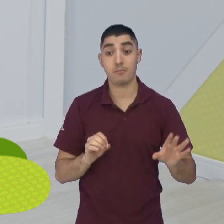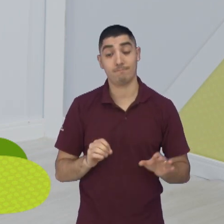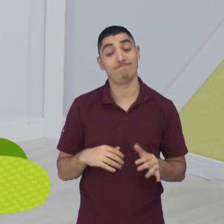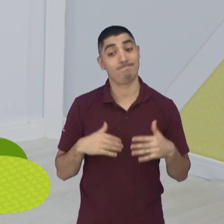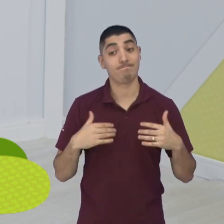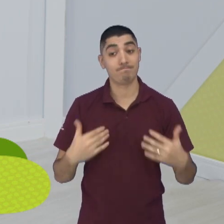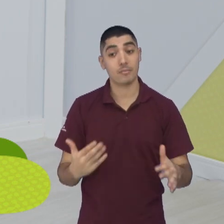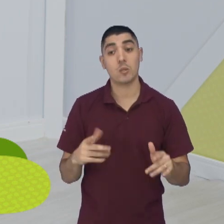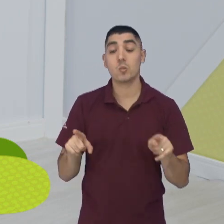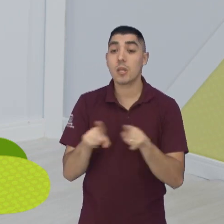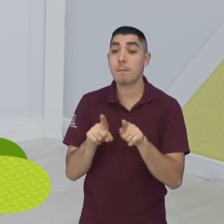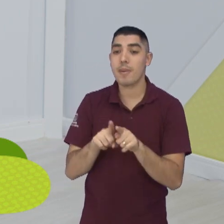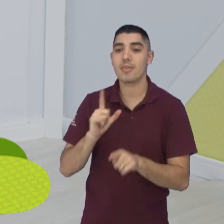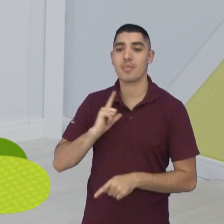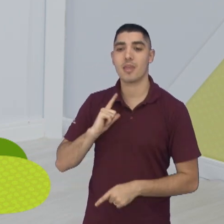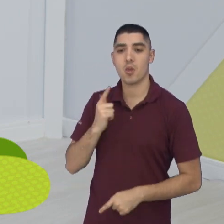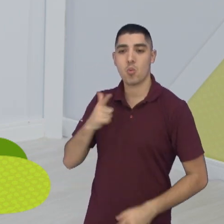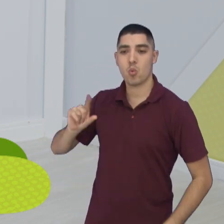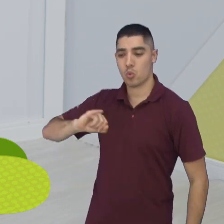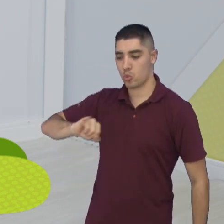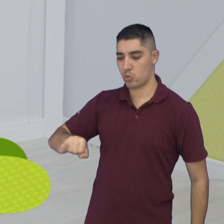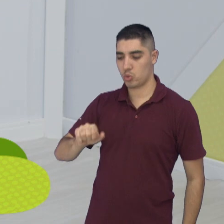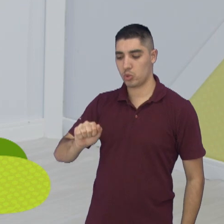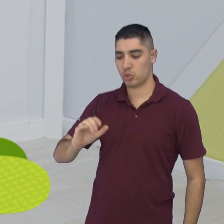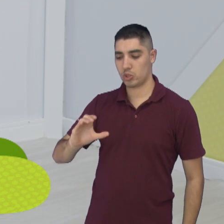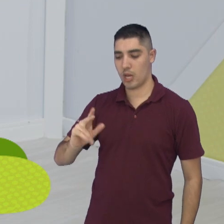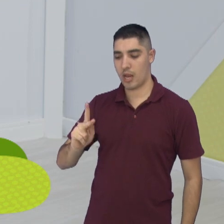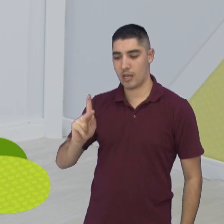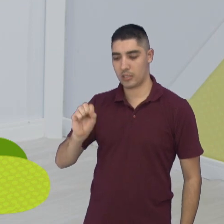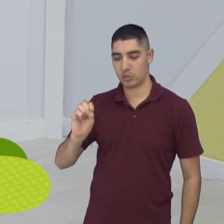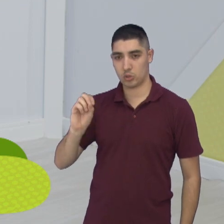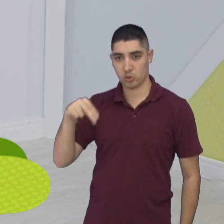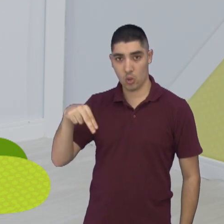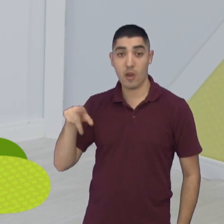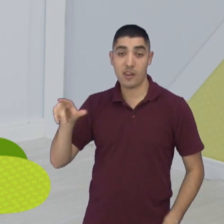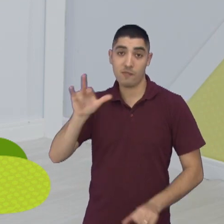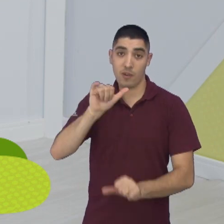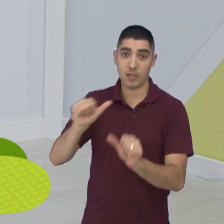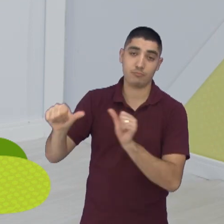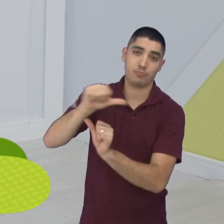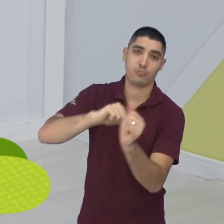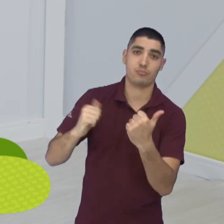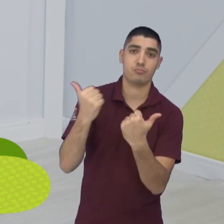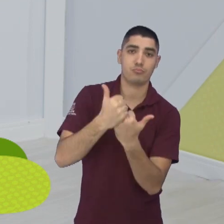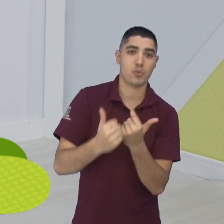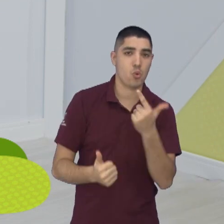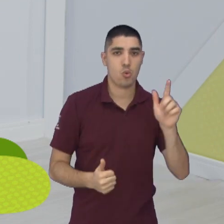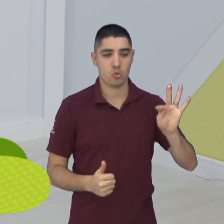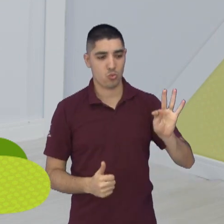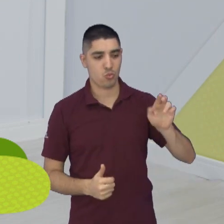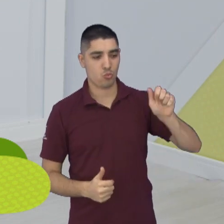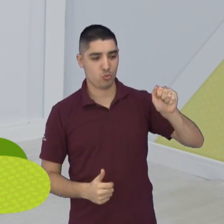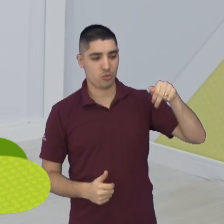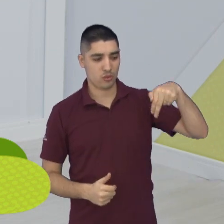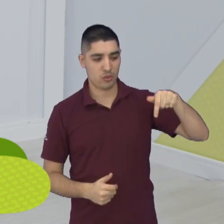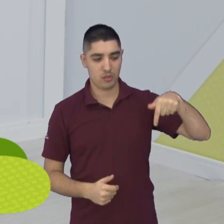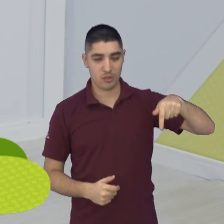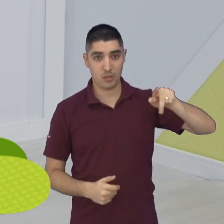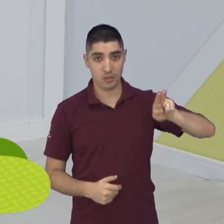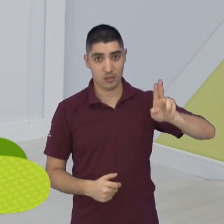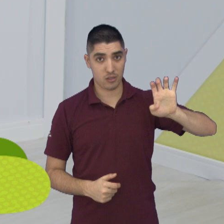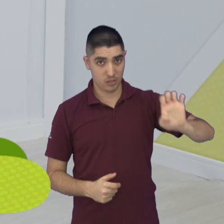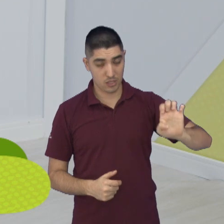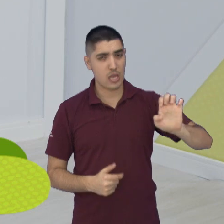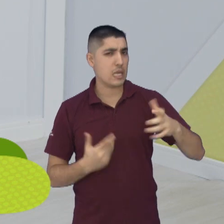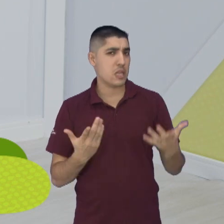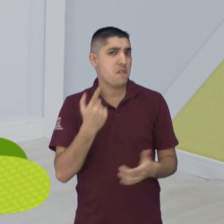substituindo o tanque ali no ataque, lá enfiado lá na frente. Então, a gente tem que ver como é que vai